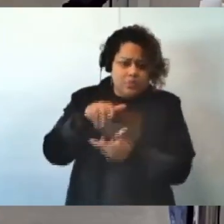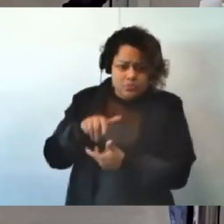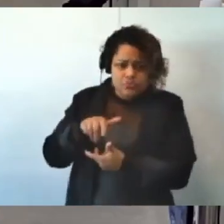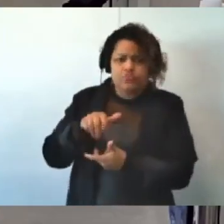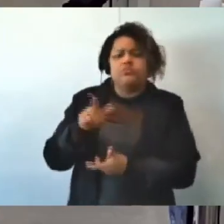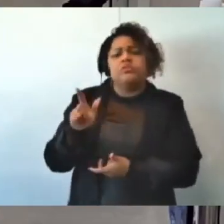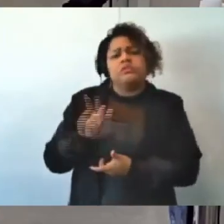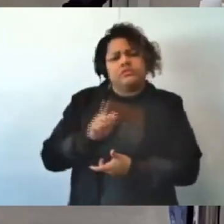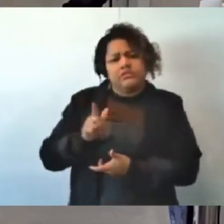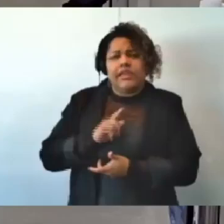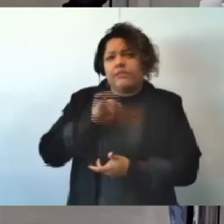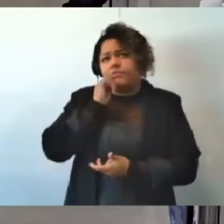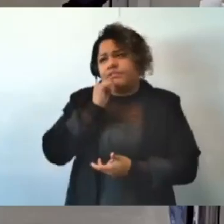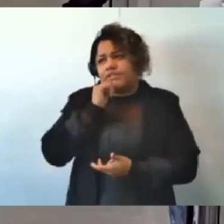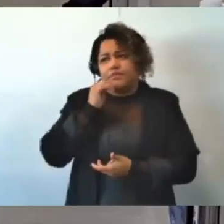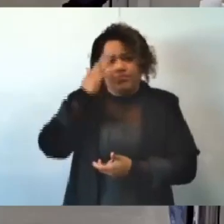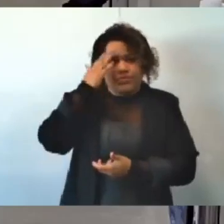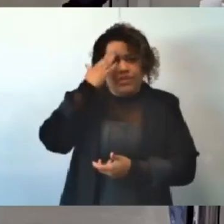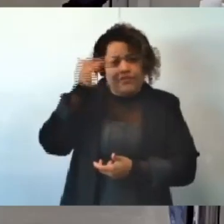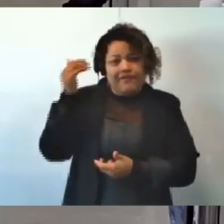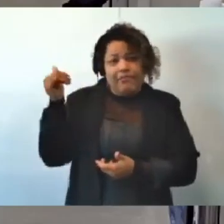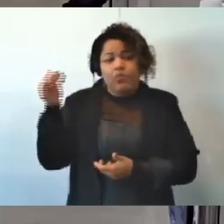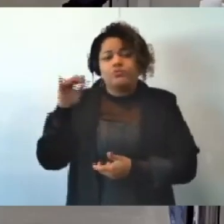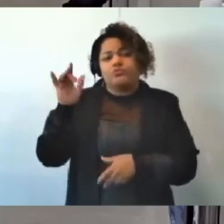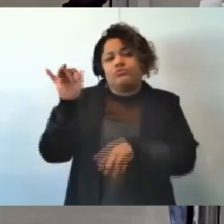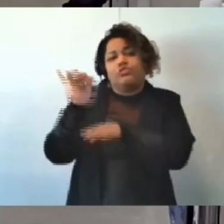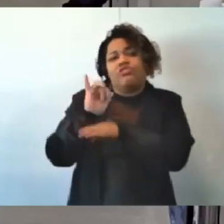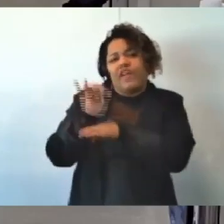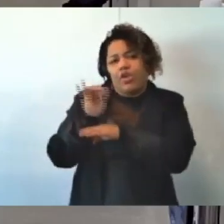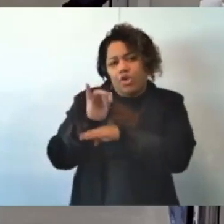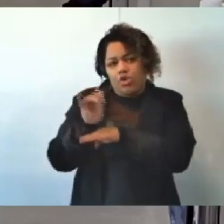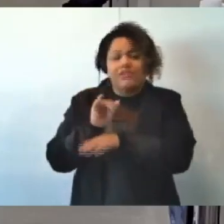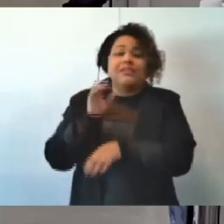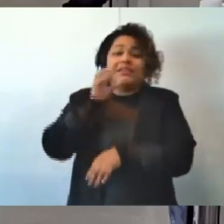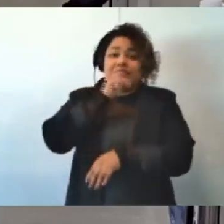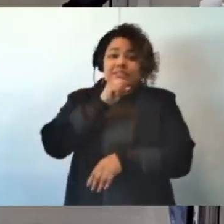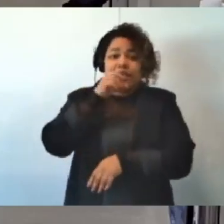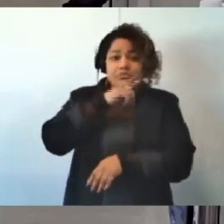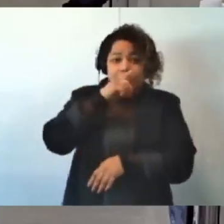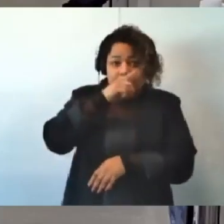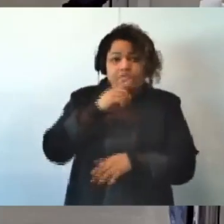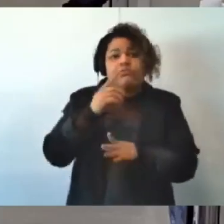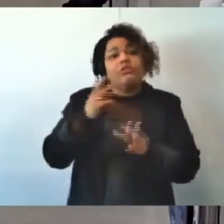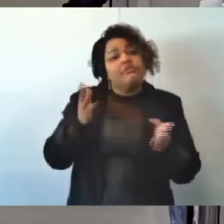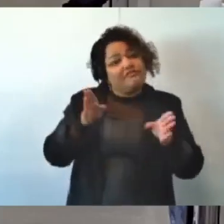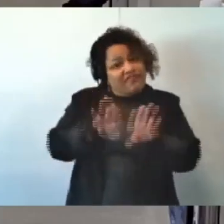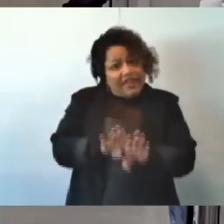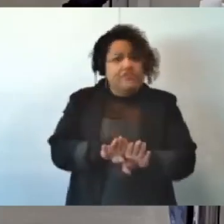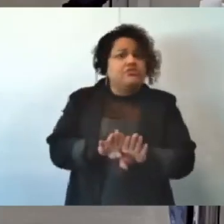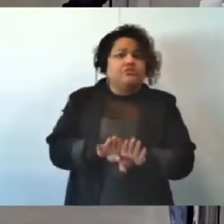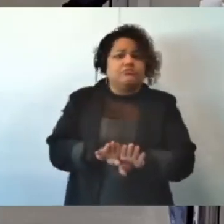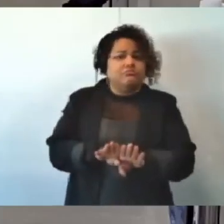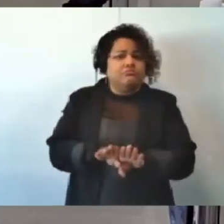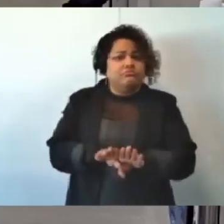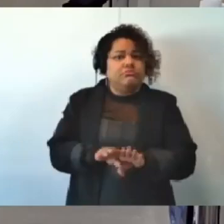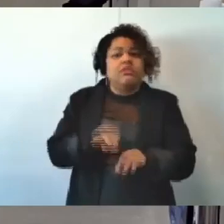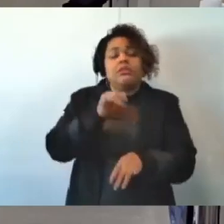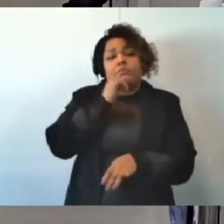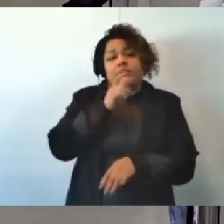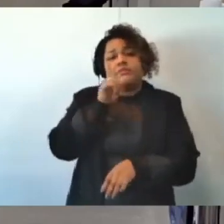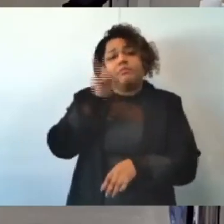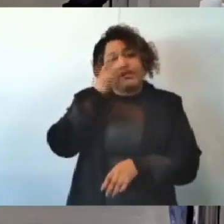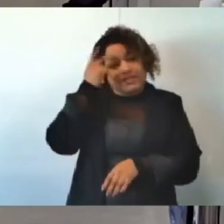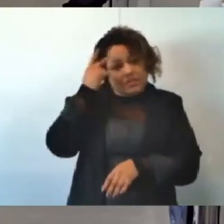aqui no Brasil, em Brasília, fecha. Final de semana, fecha. A Paulista, Florianópolis.